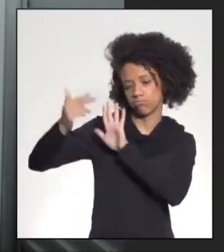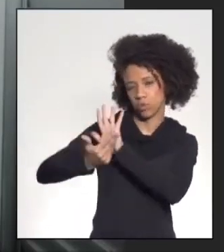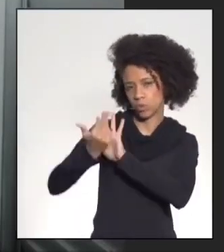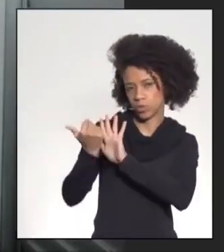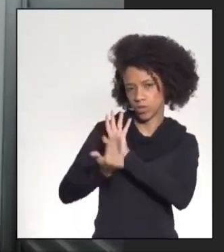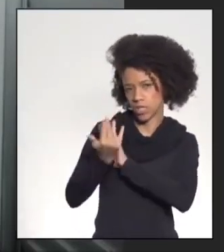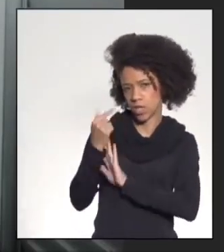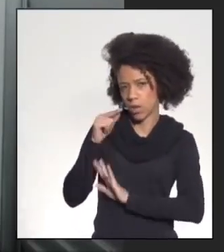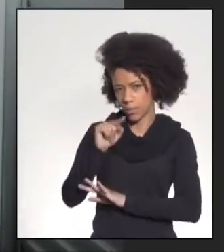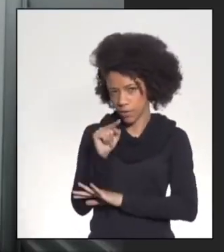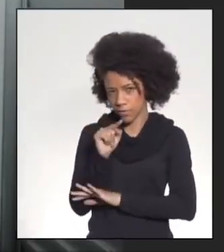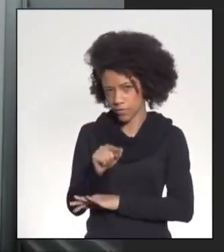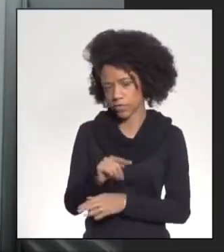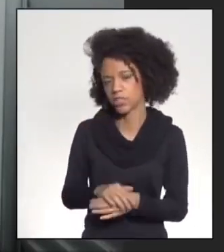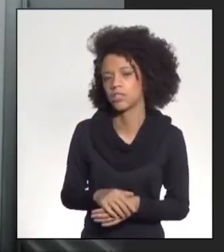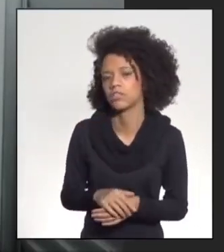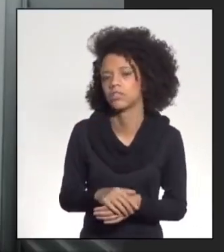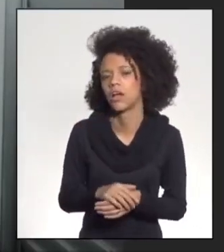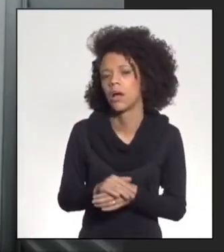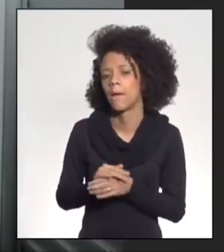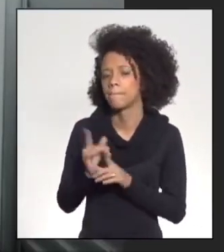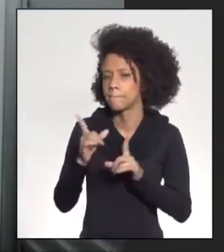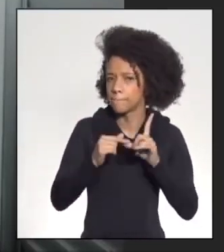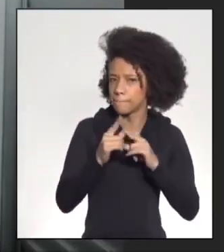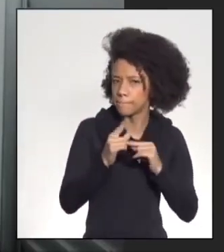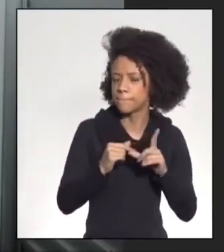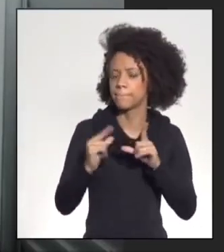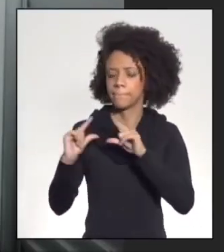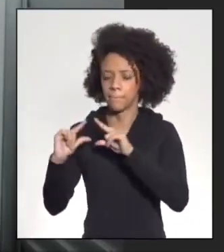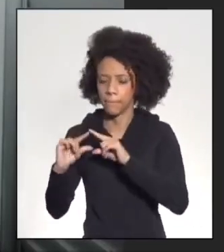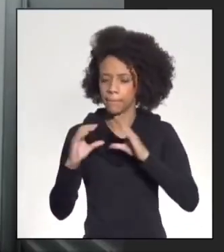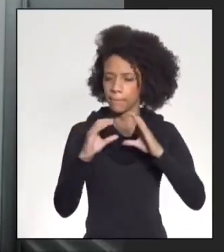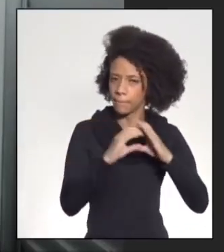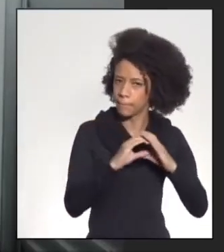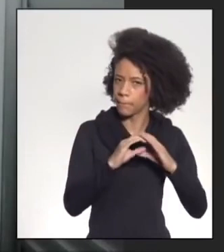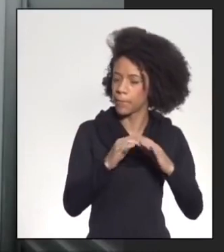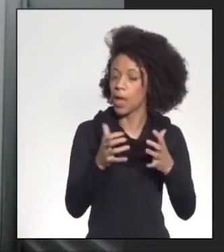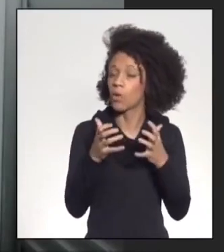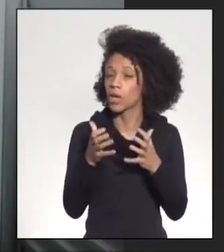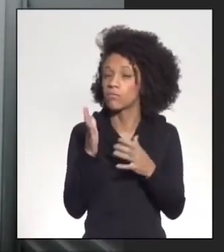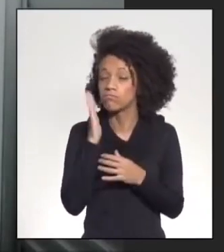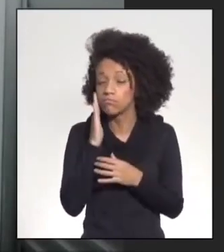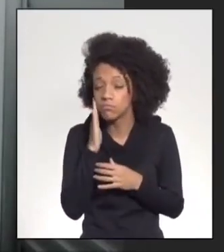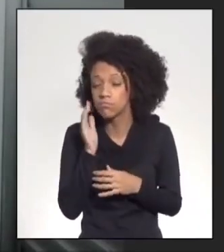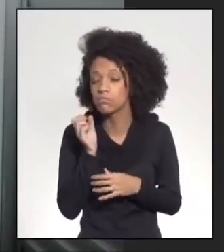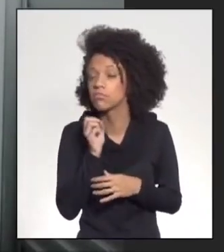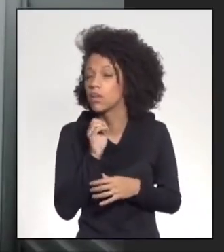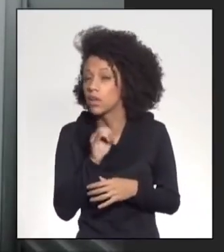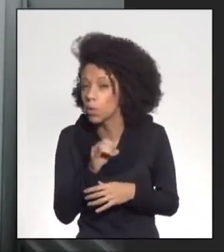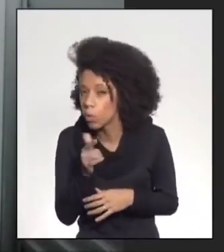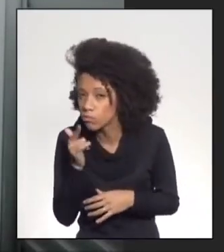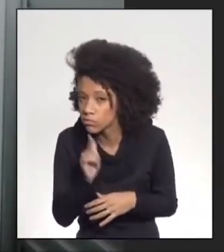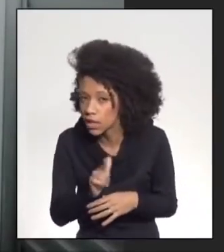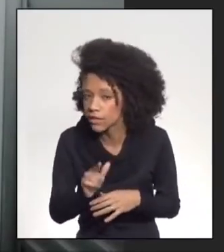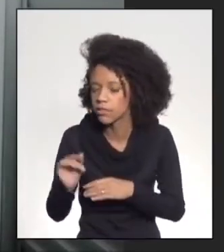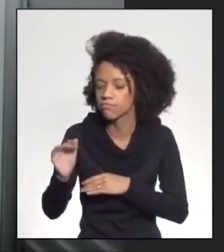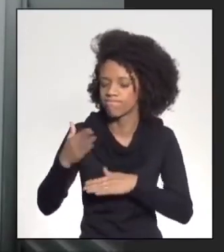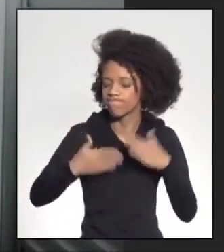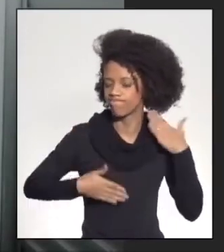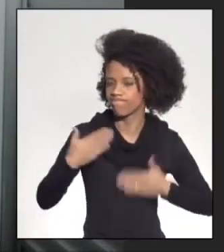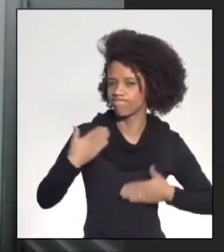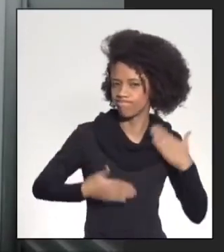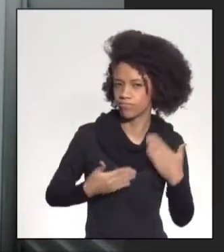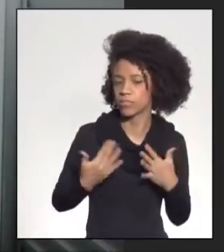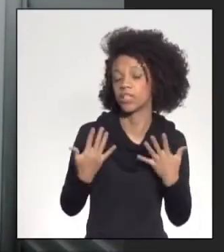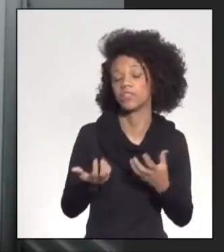para vocês, das estrelinhas, com os triângulos. Eu queria saber se vocês conseguem reproduzir com o corpo. E aí vocês contam